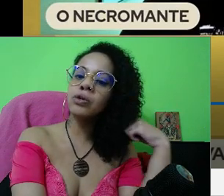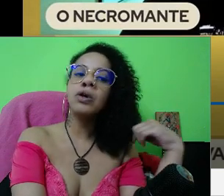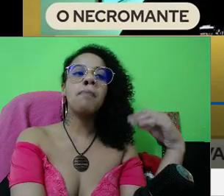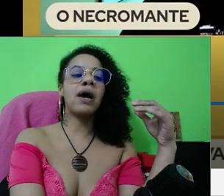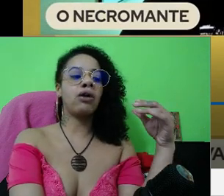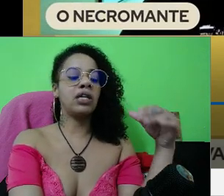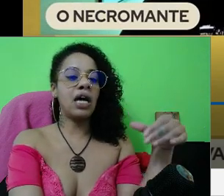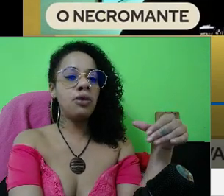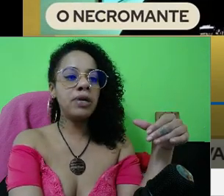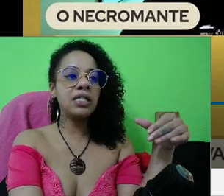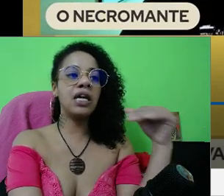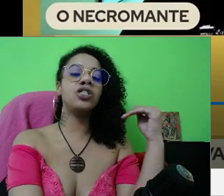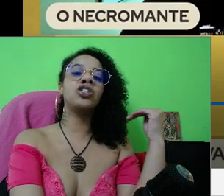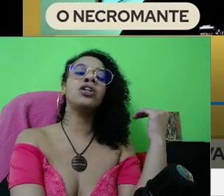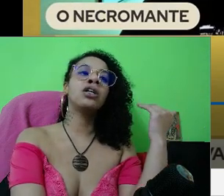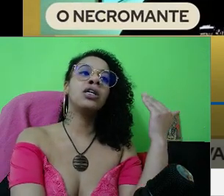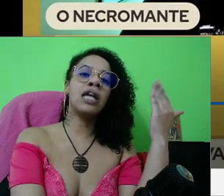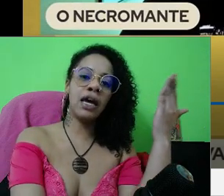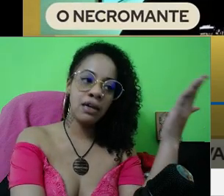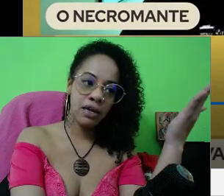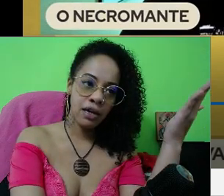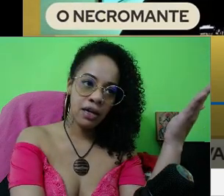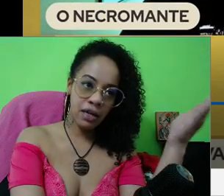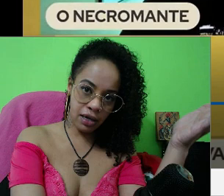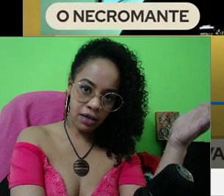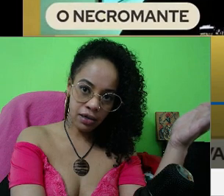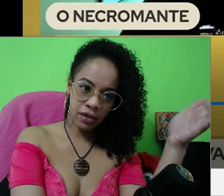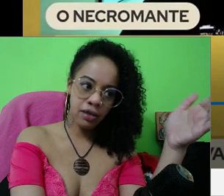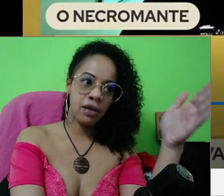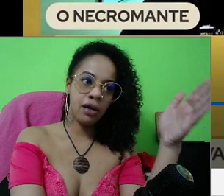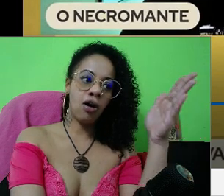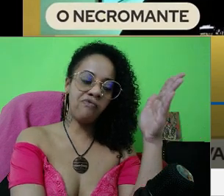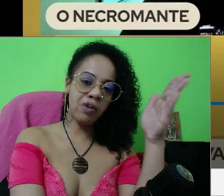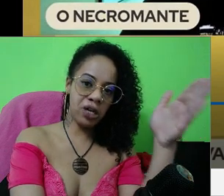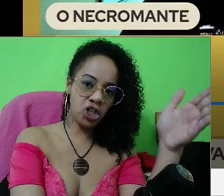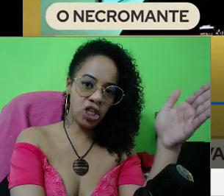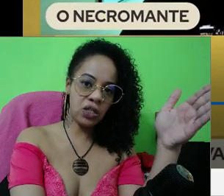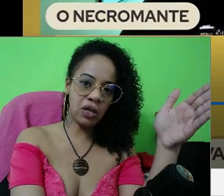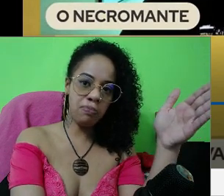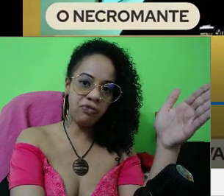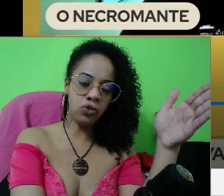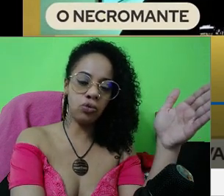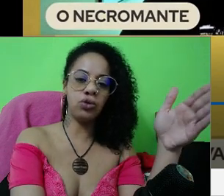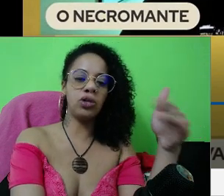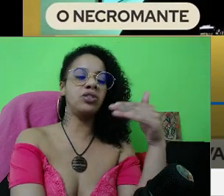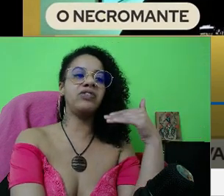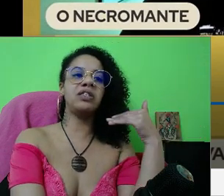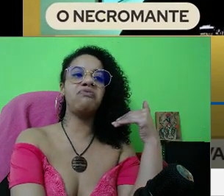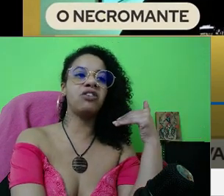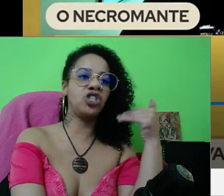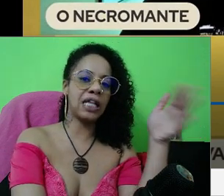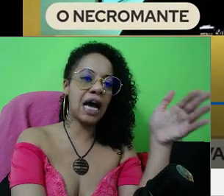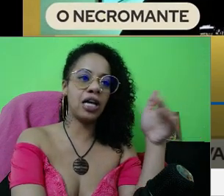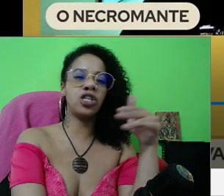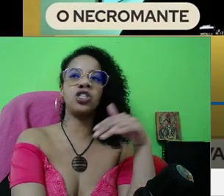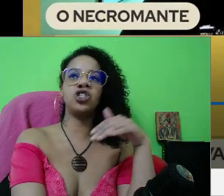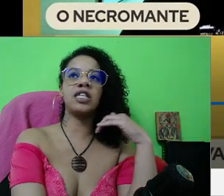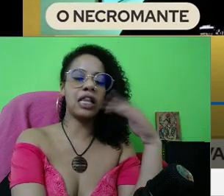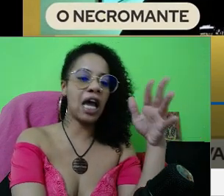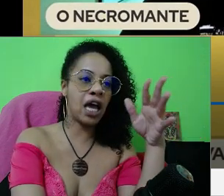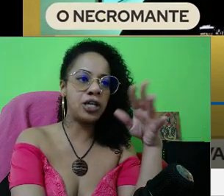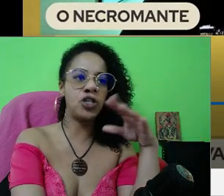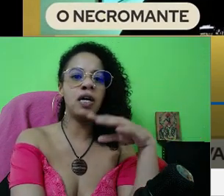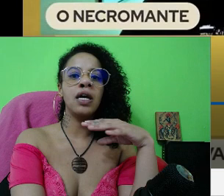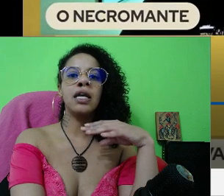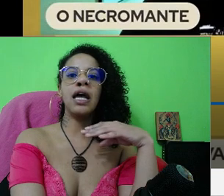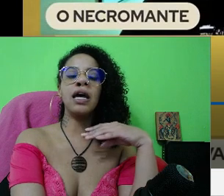o passado para alterar o presente né e obviamente Direcionar para o futuro Inclusive eu sempre falo de tática